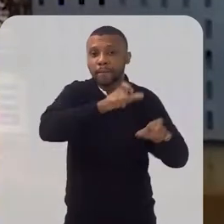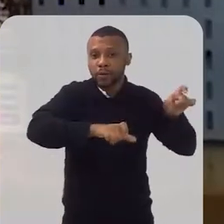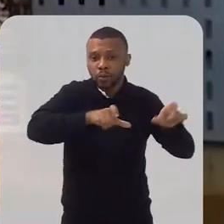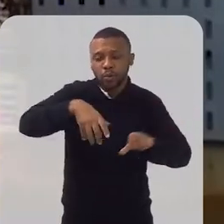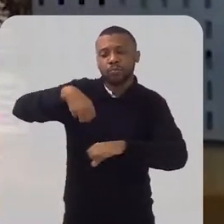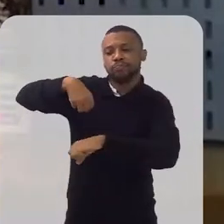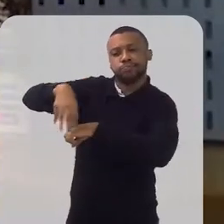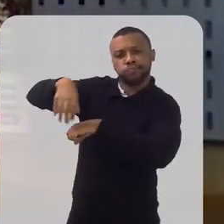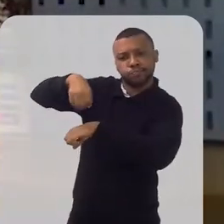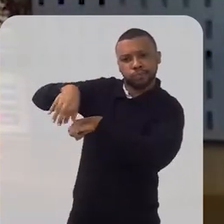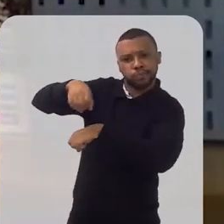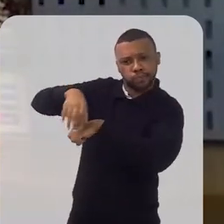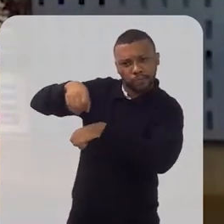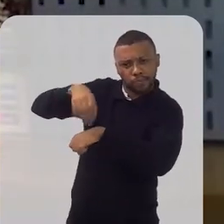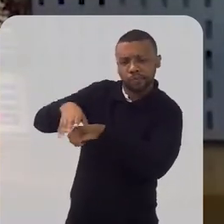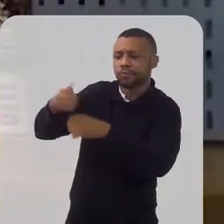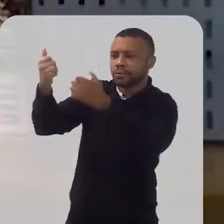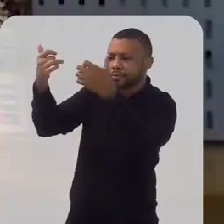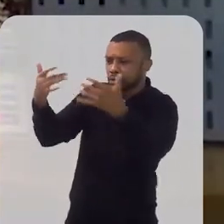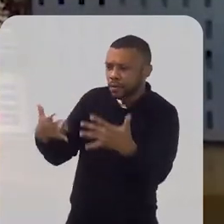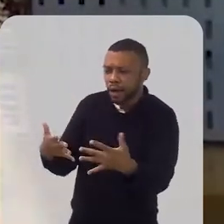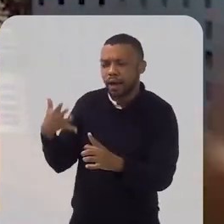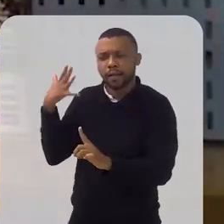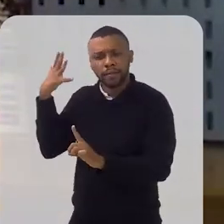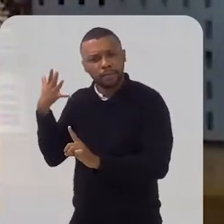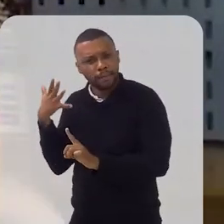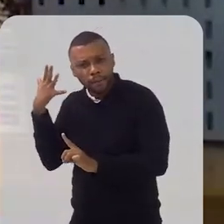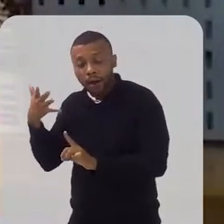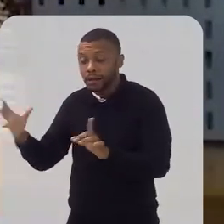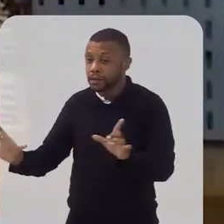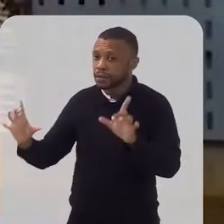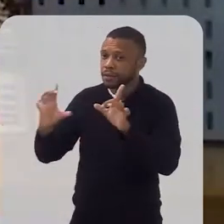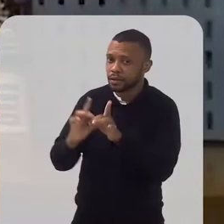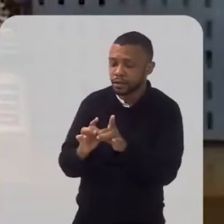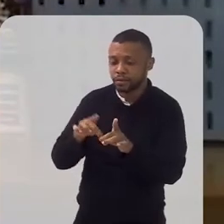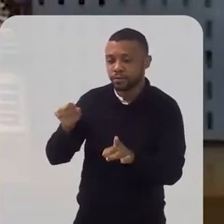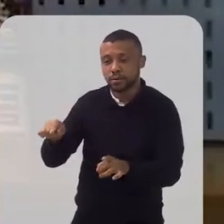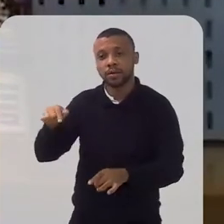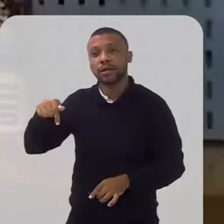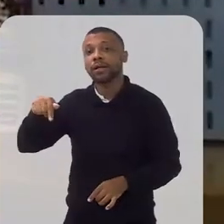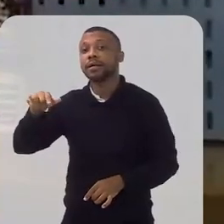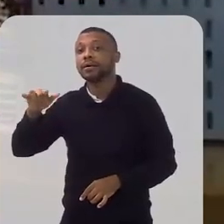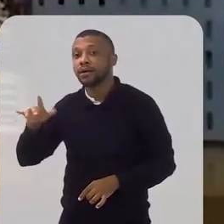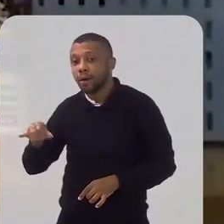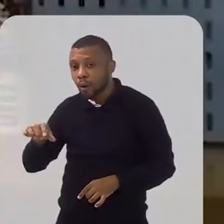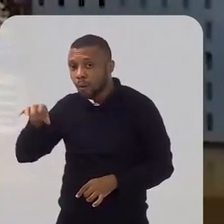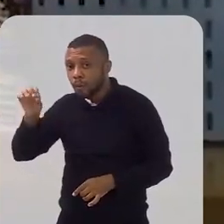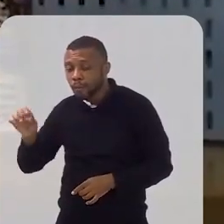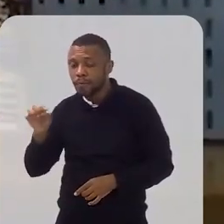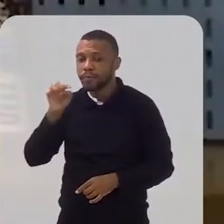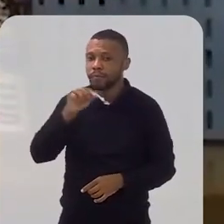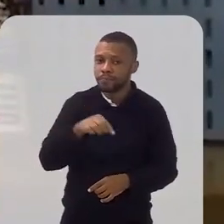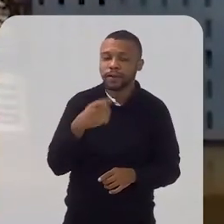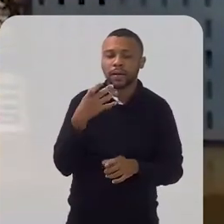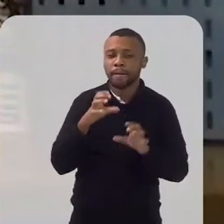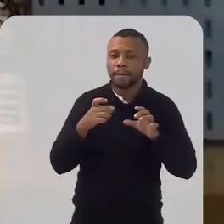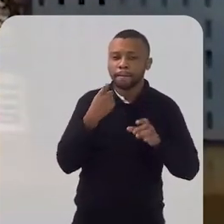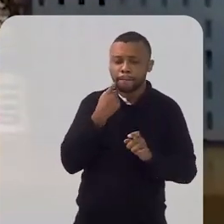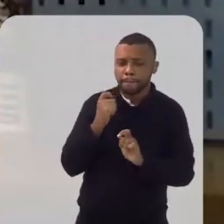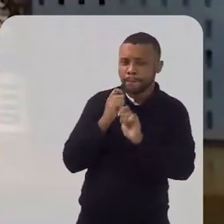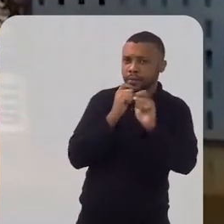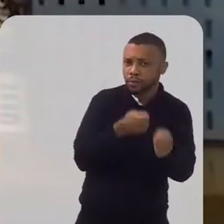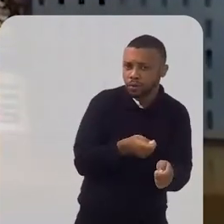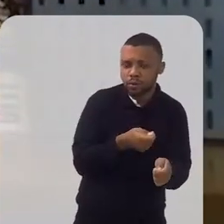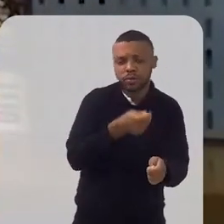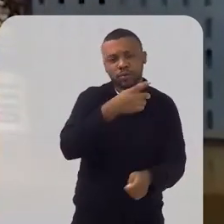mentores de quilombolas, mentores de pescadores, integrando quilombos daqui com pescadores, e pescadores daqui com pescadores do Nordeste. Então,